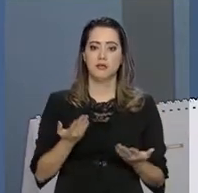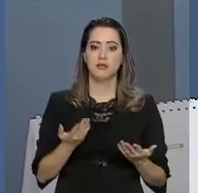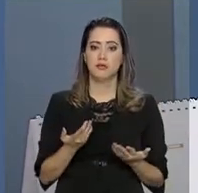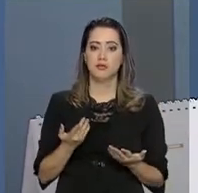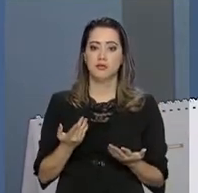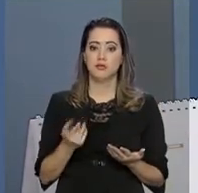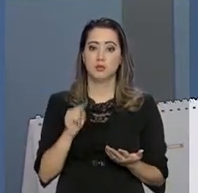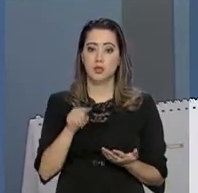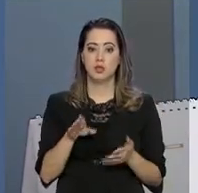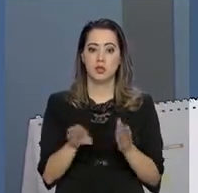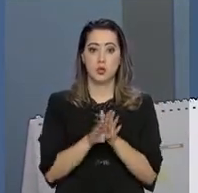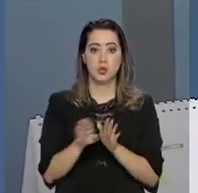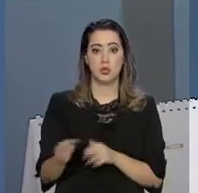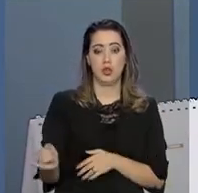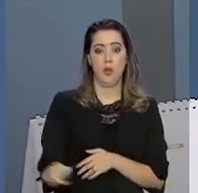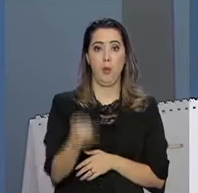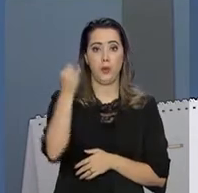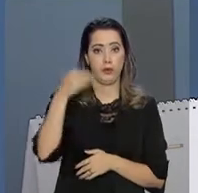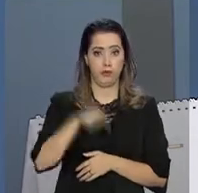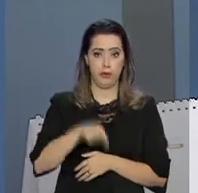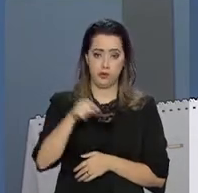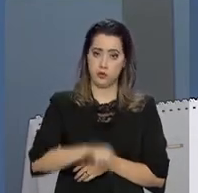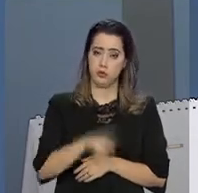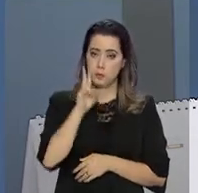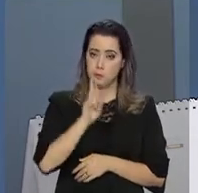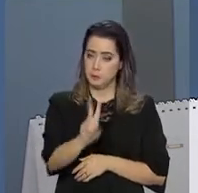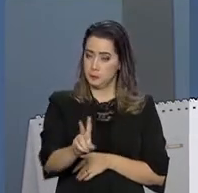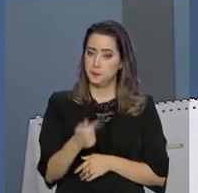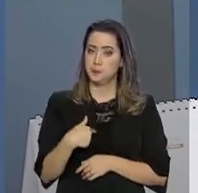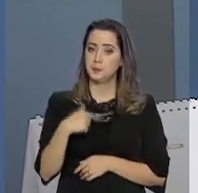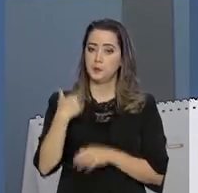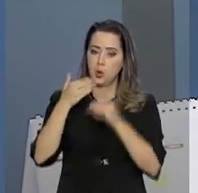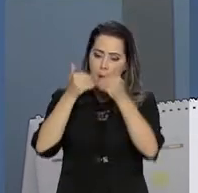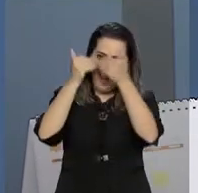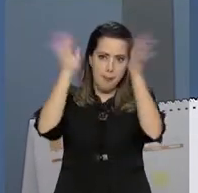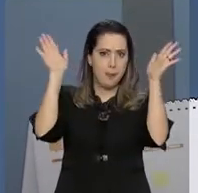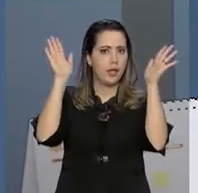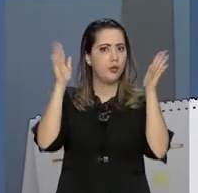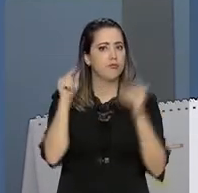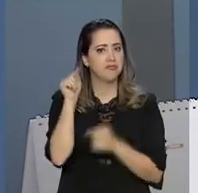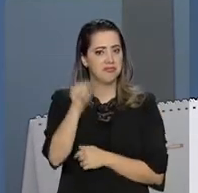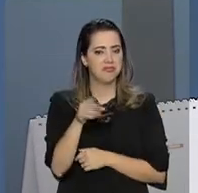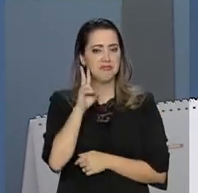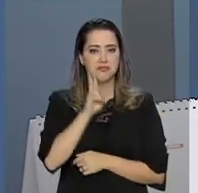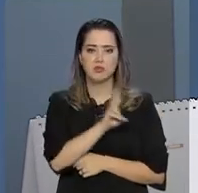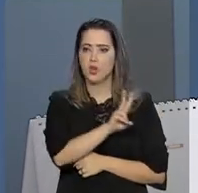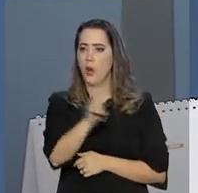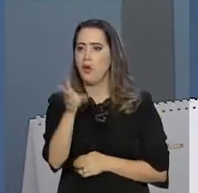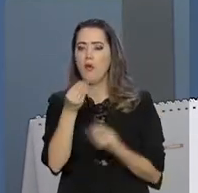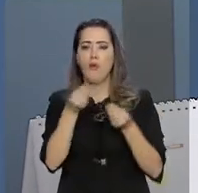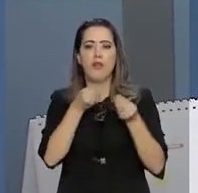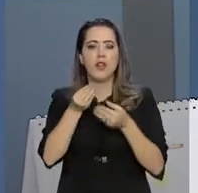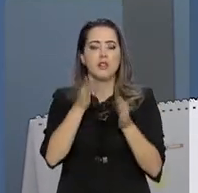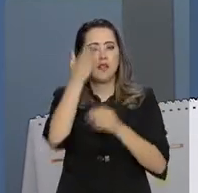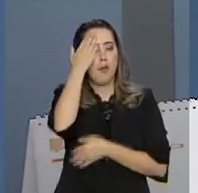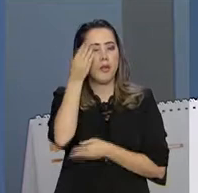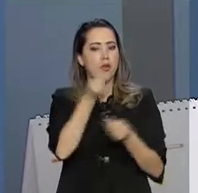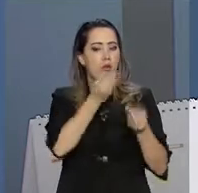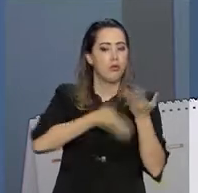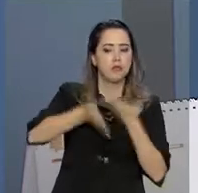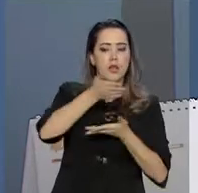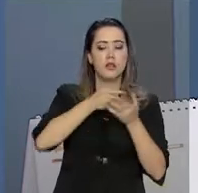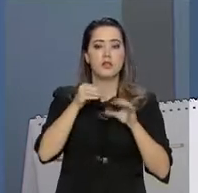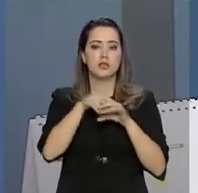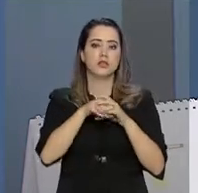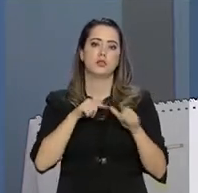tiver essa oportunidade agora eu tô vendo a responde minha mente o que eu estou vendo como é que as relações das pessoas no